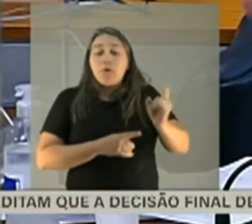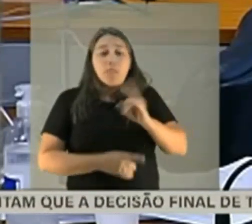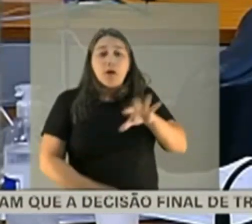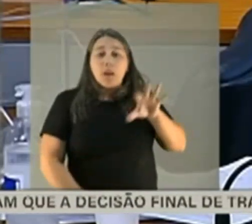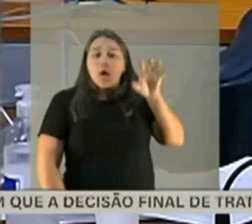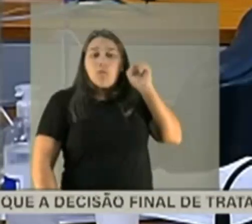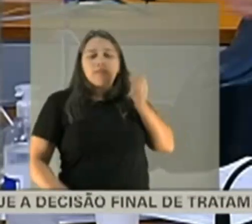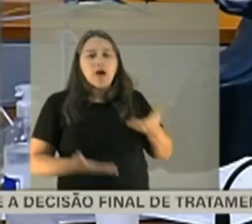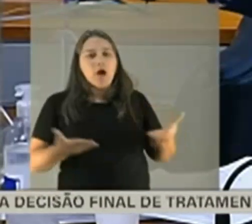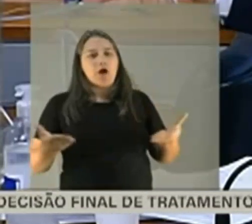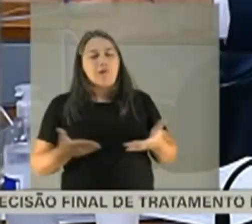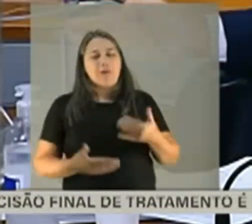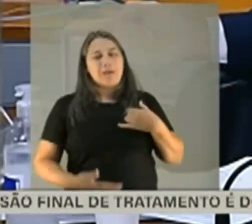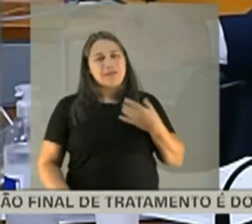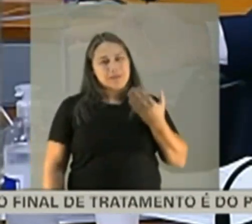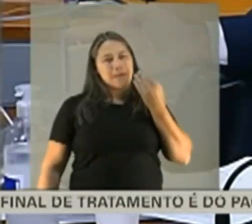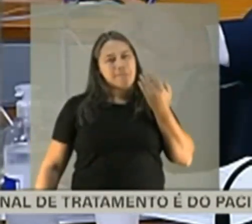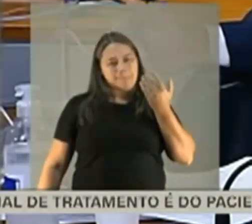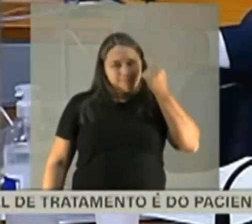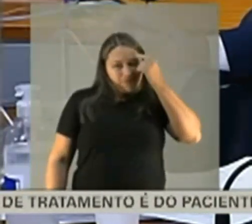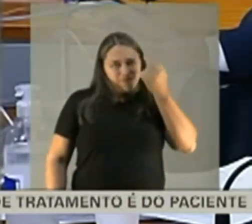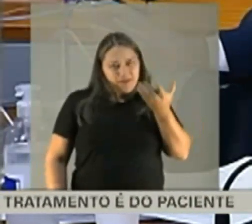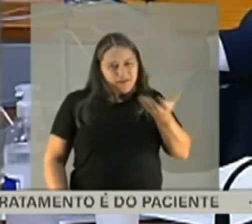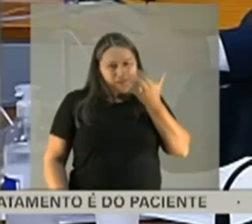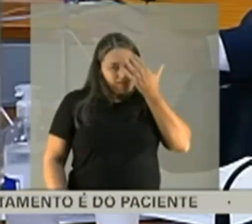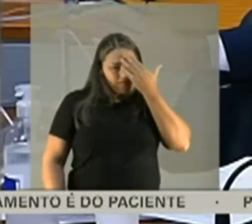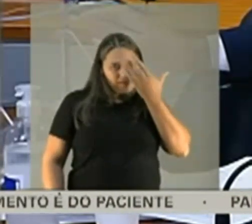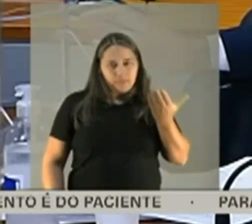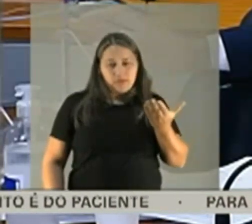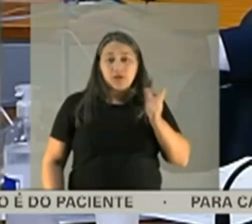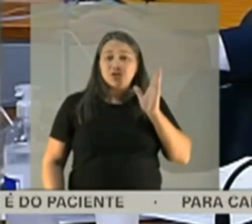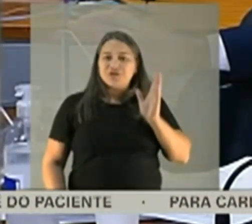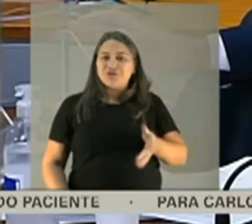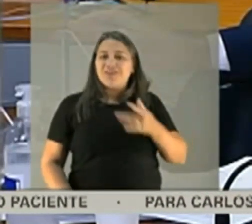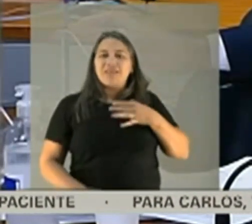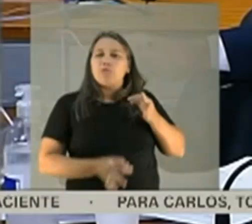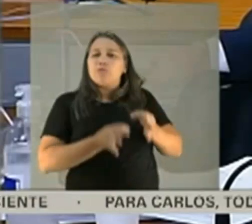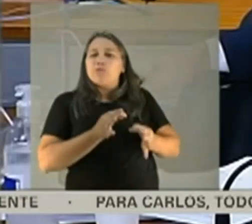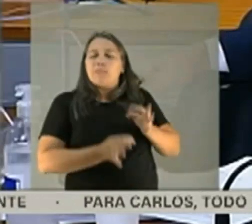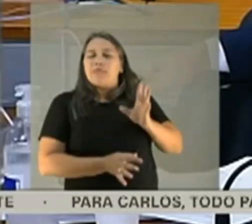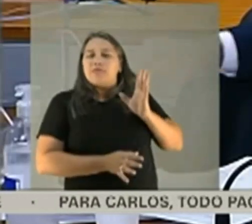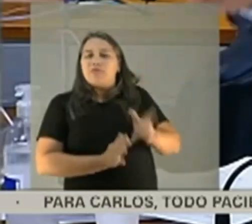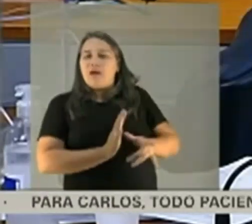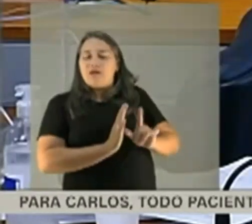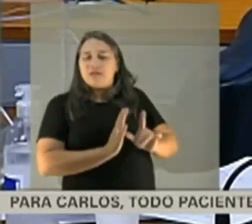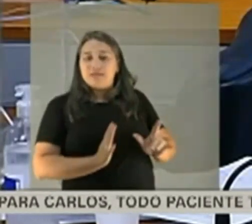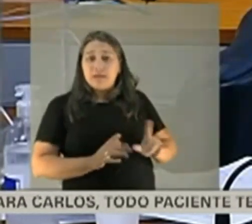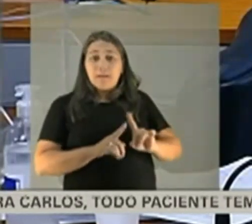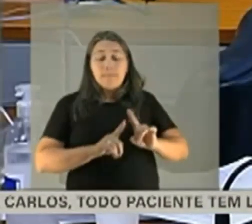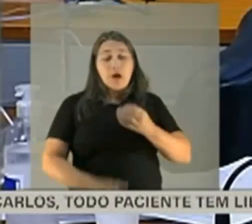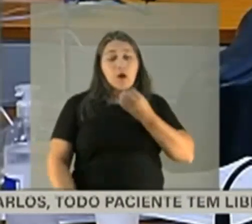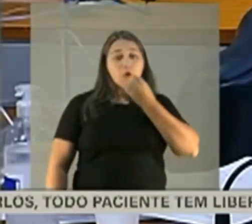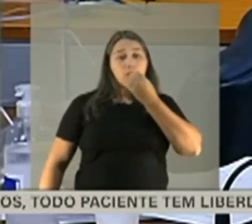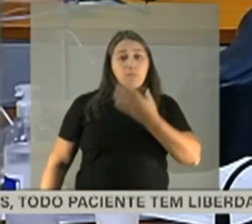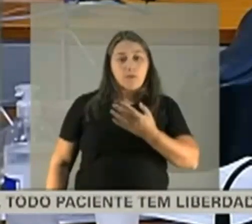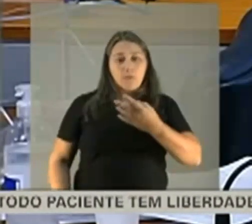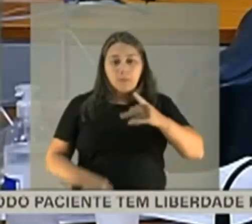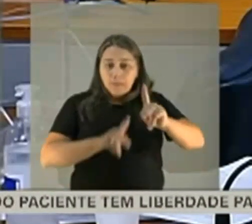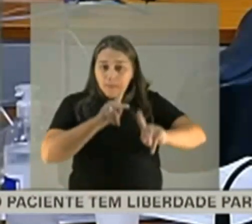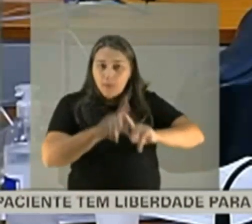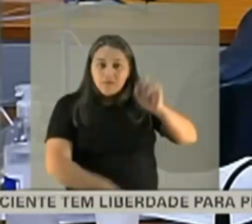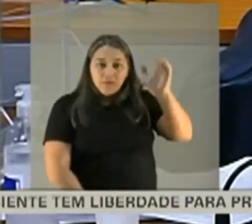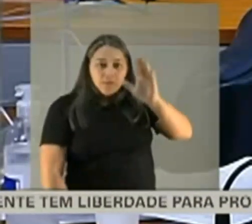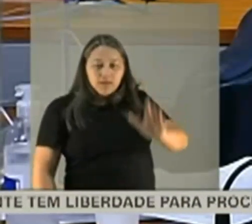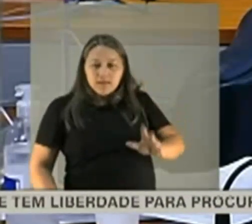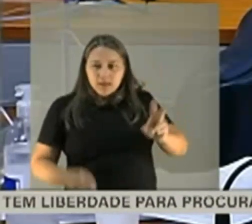você imagina se ele vai querer saber. Ele já tem um pré-julgamento sobre essa história aqui. Então, mas o bom é que o povo brasileiro